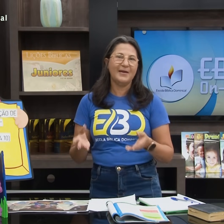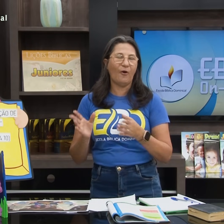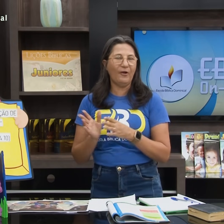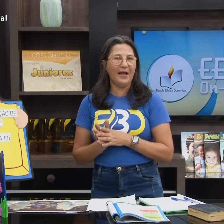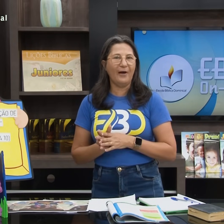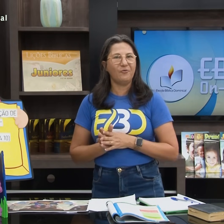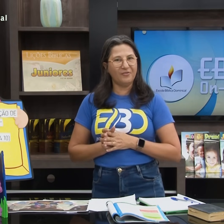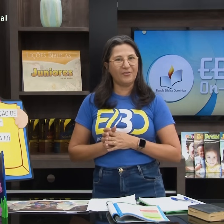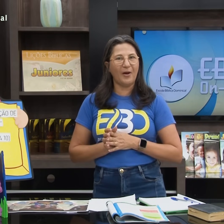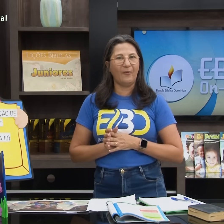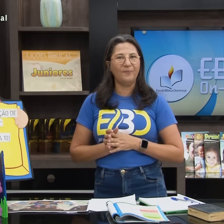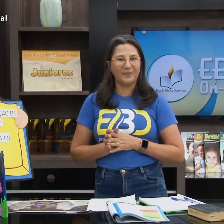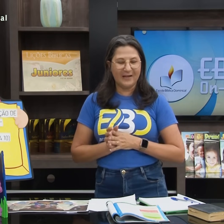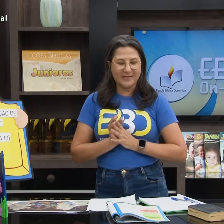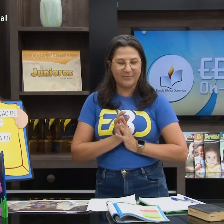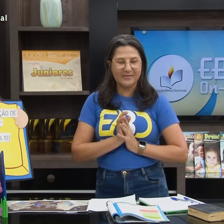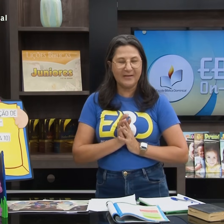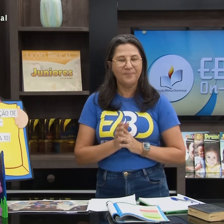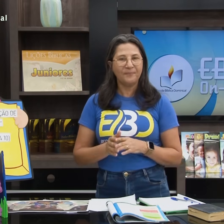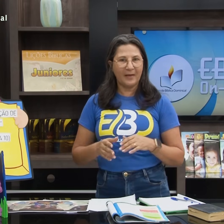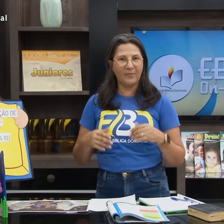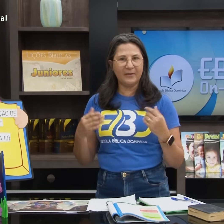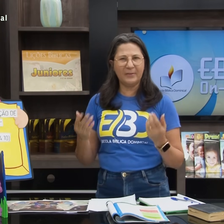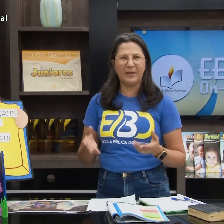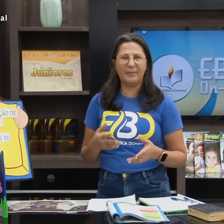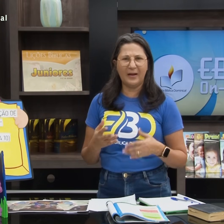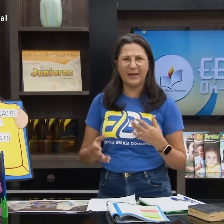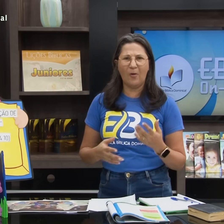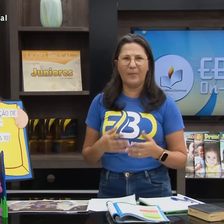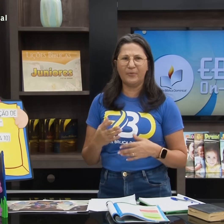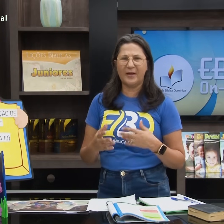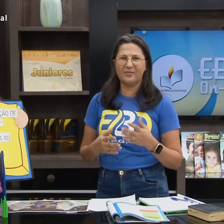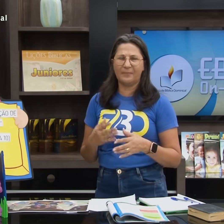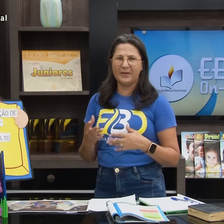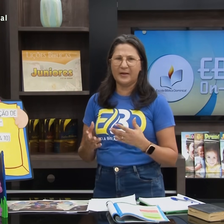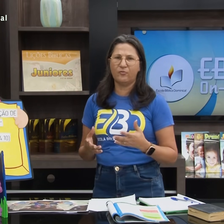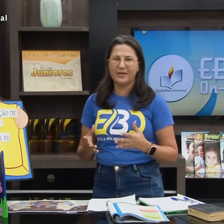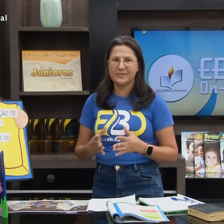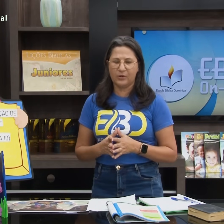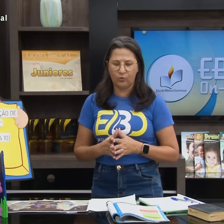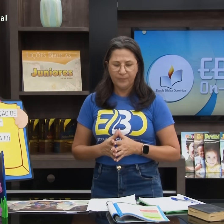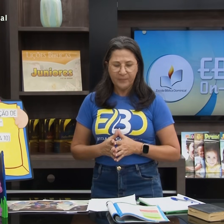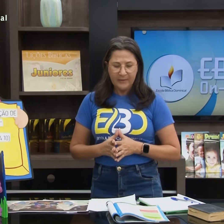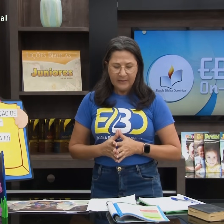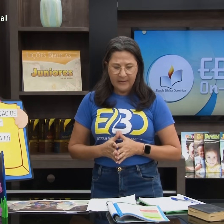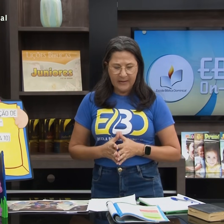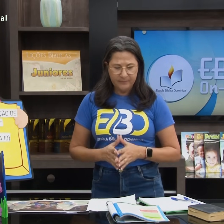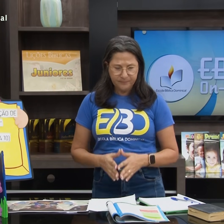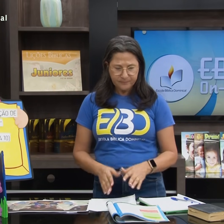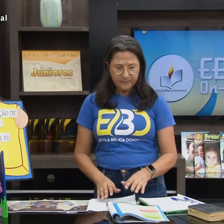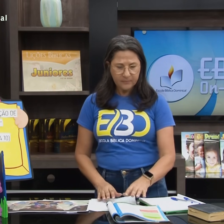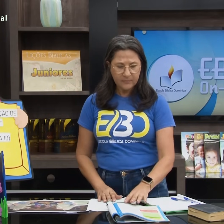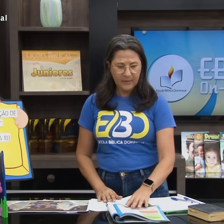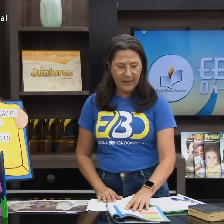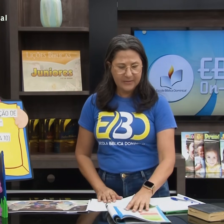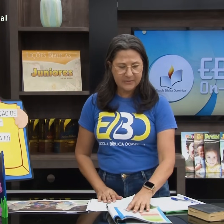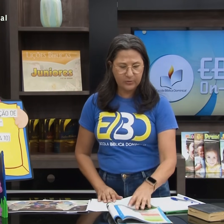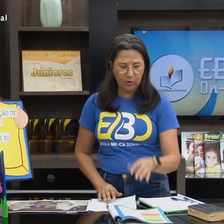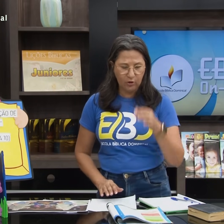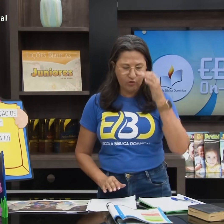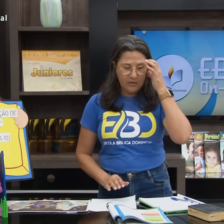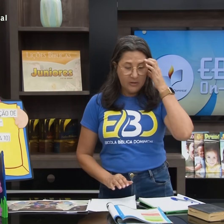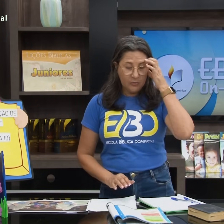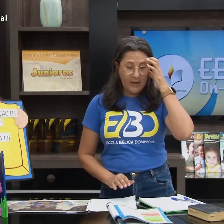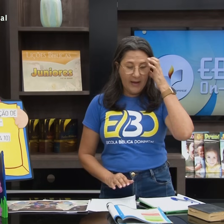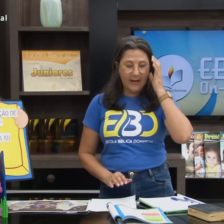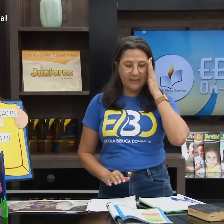sem olhar o visual Tá certo assim é uma dinâmica bem legal para poder eles aprenderem o versículo e a lição